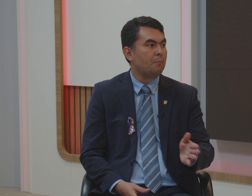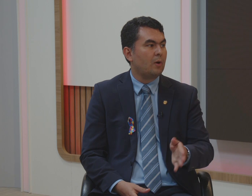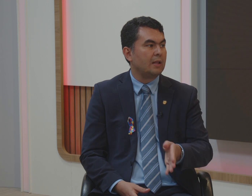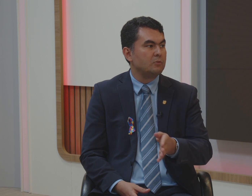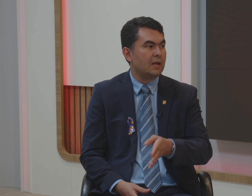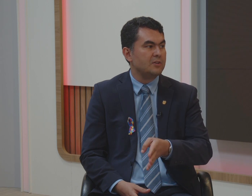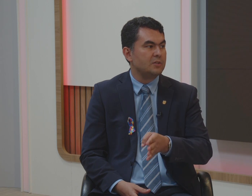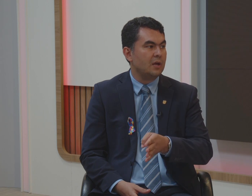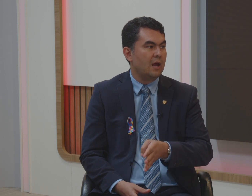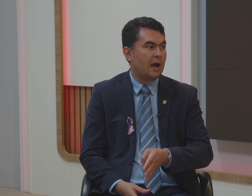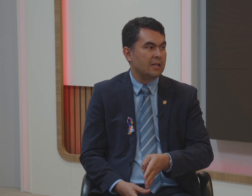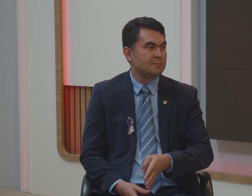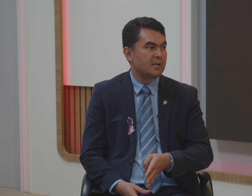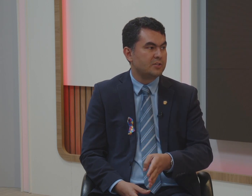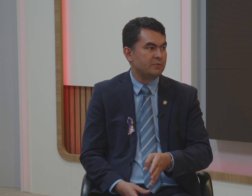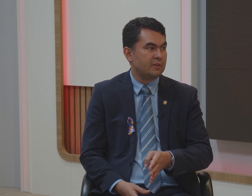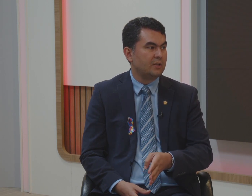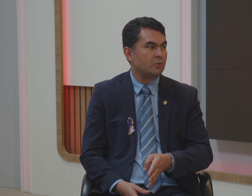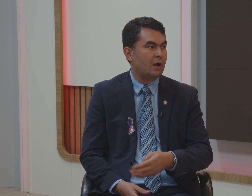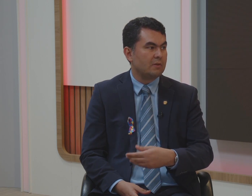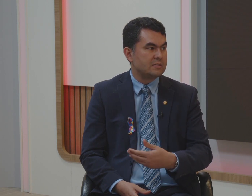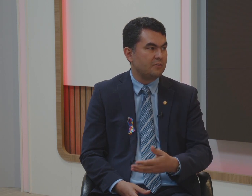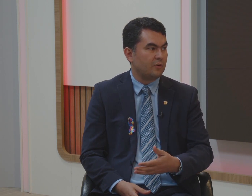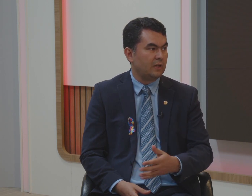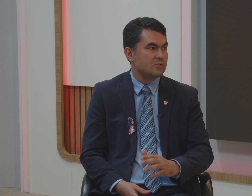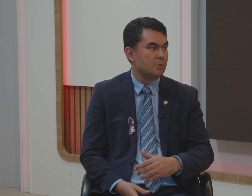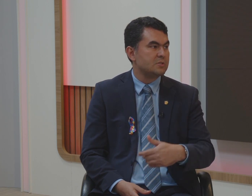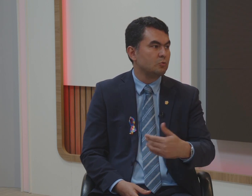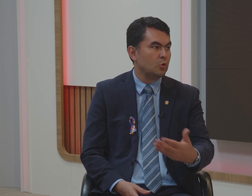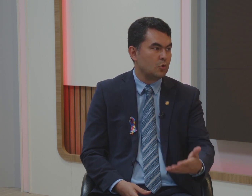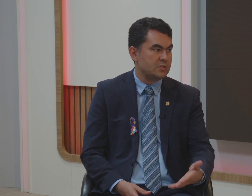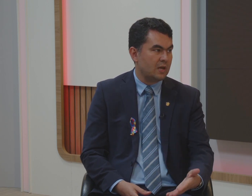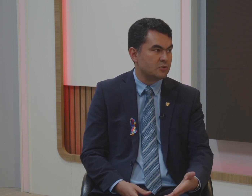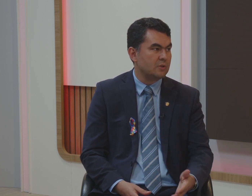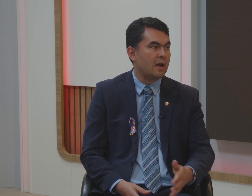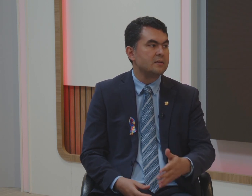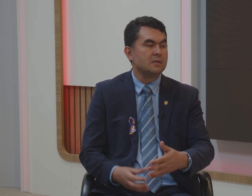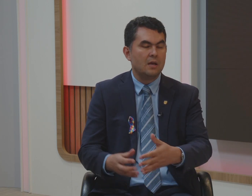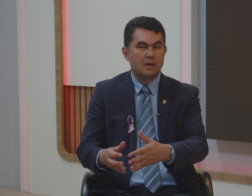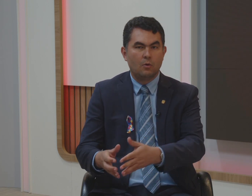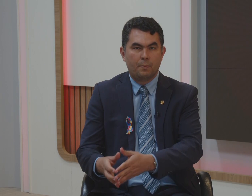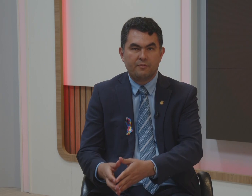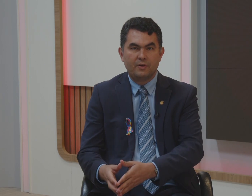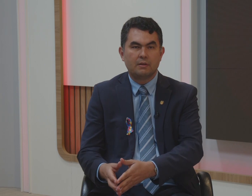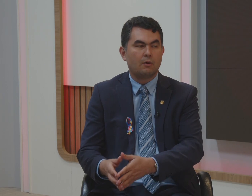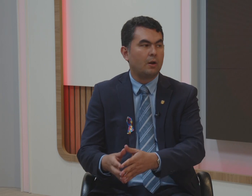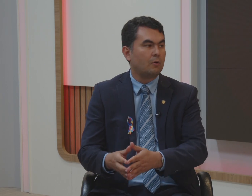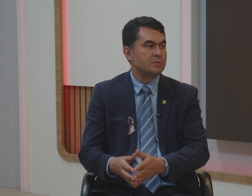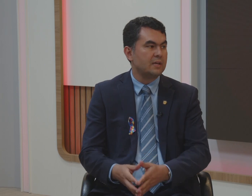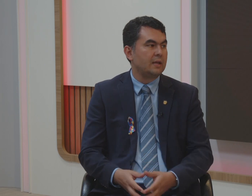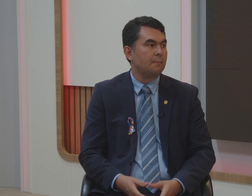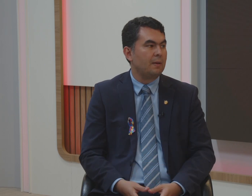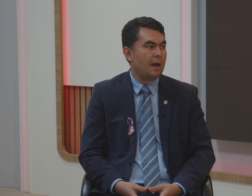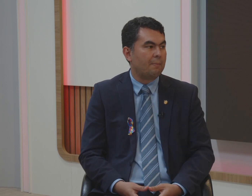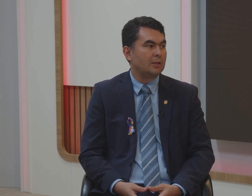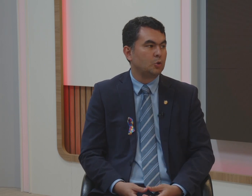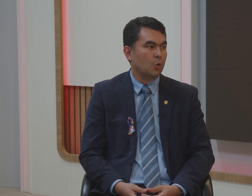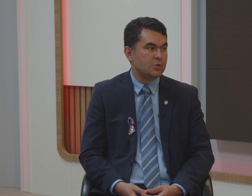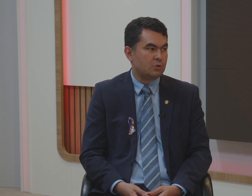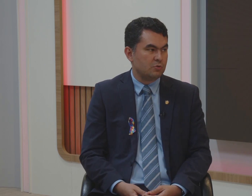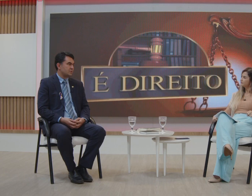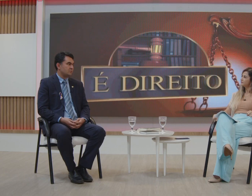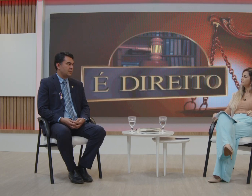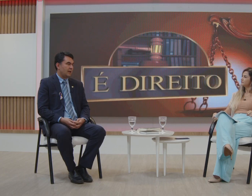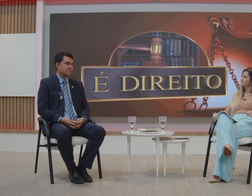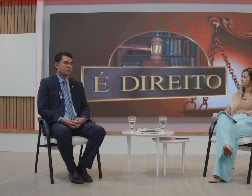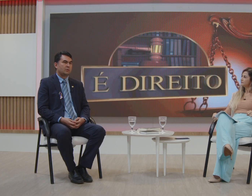estabelece uma por cada unidade administrativa territorial da cidade de Fortaleza. Como são 12 regionais, o prefeito agora consegue ampliar para